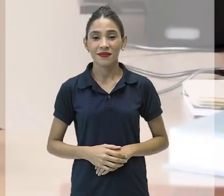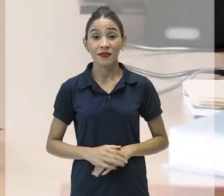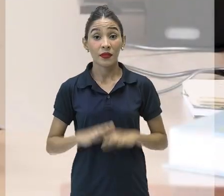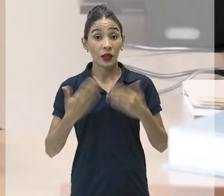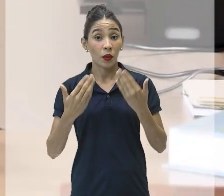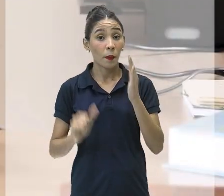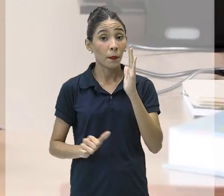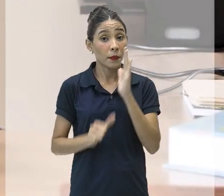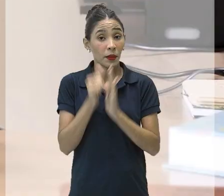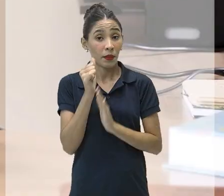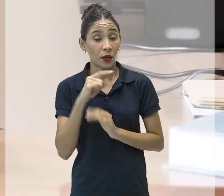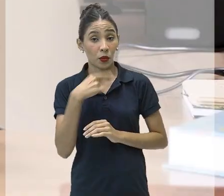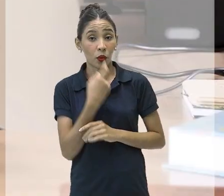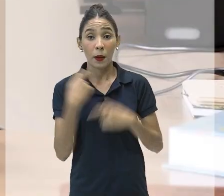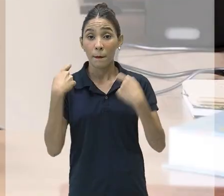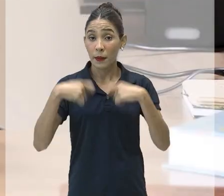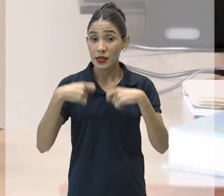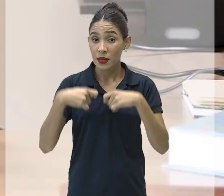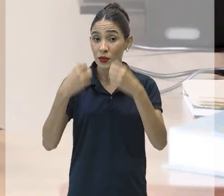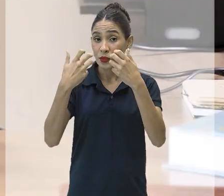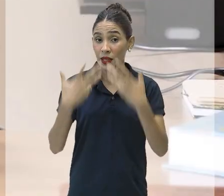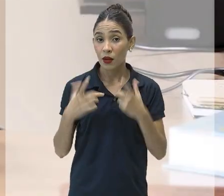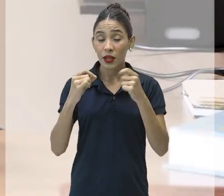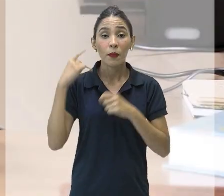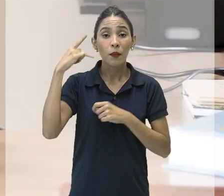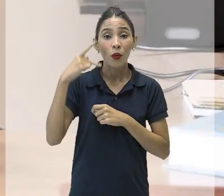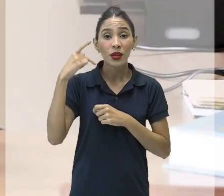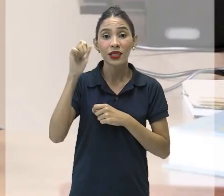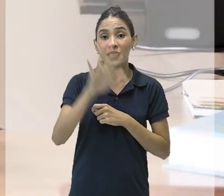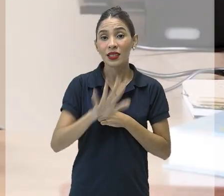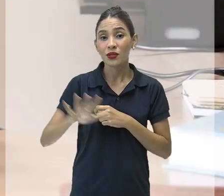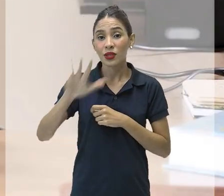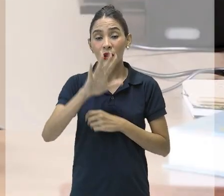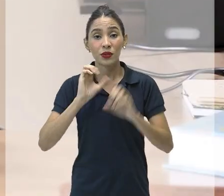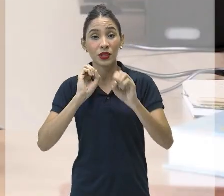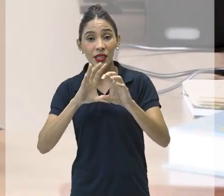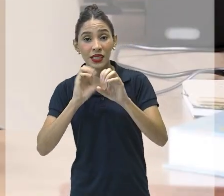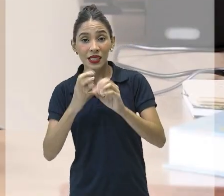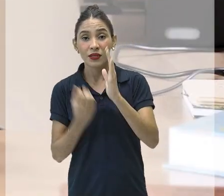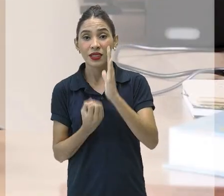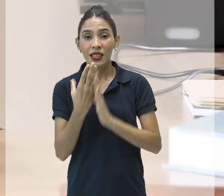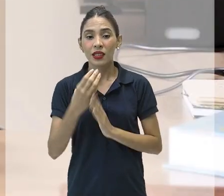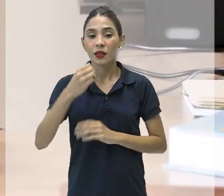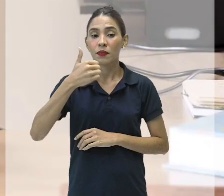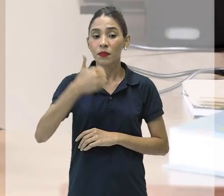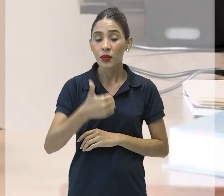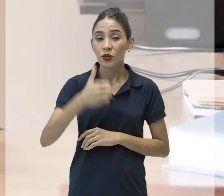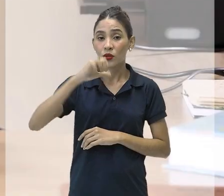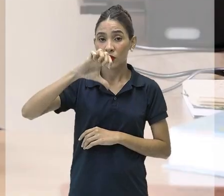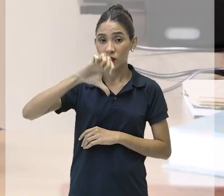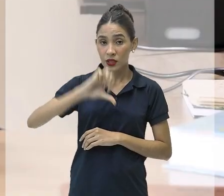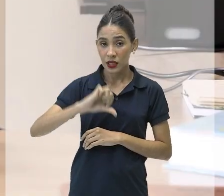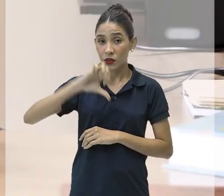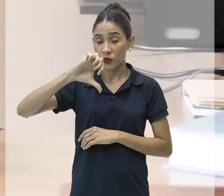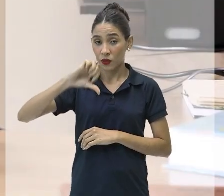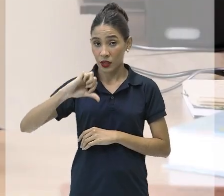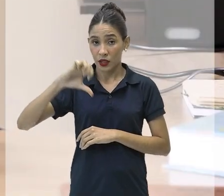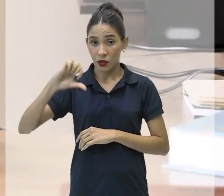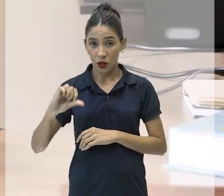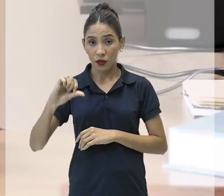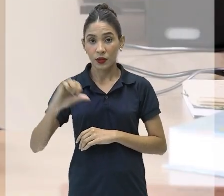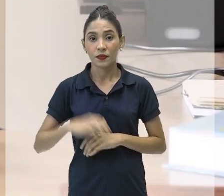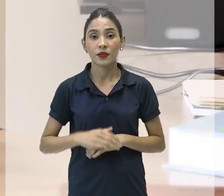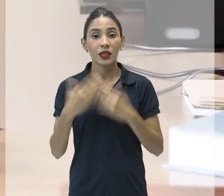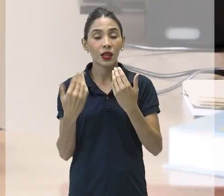Primeiro de tudo, precisamos falar da Política Nacional de Educação Ambiental, criada lá em 1999,